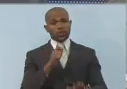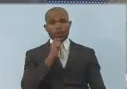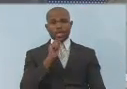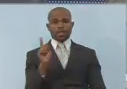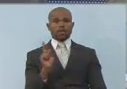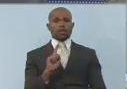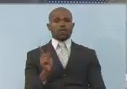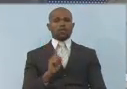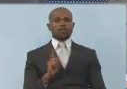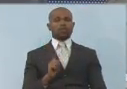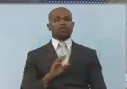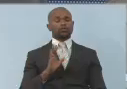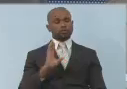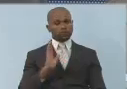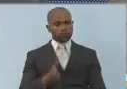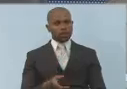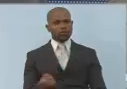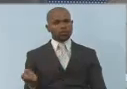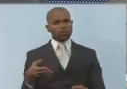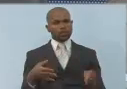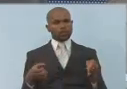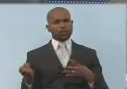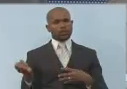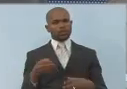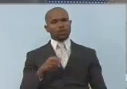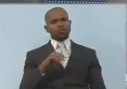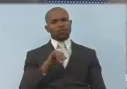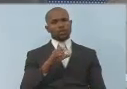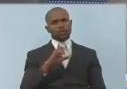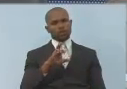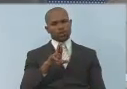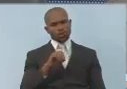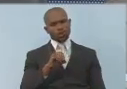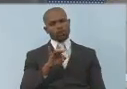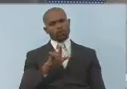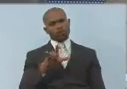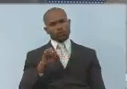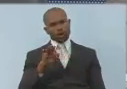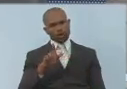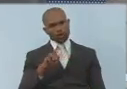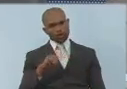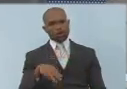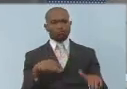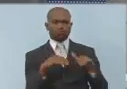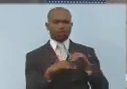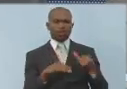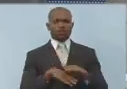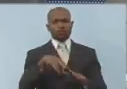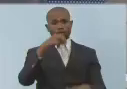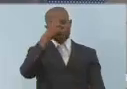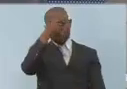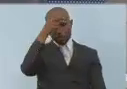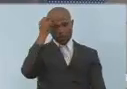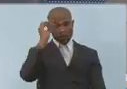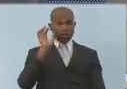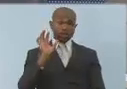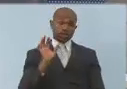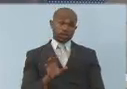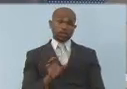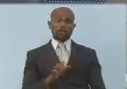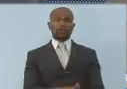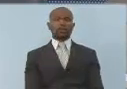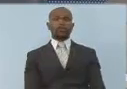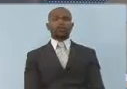Tá? Como se a modernização da microfilmagem, do arquivo municipal. Bom, com isso,